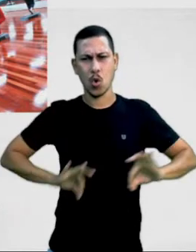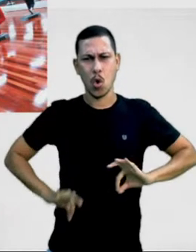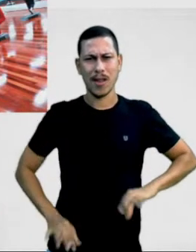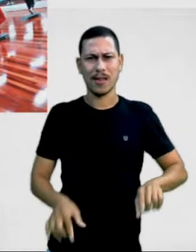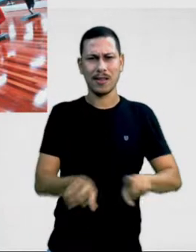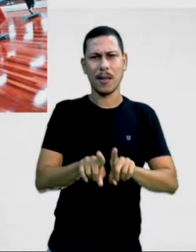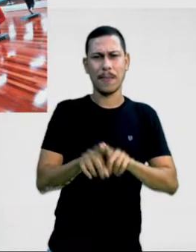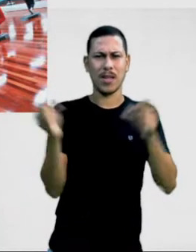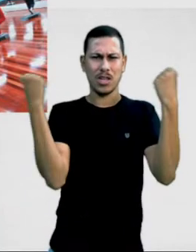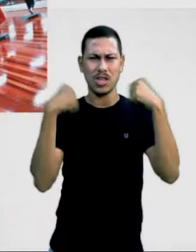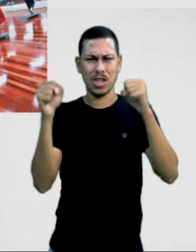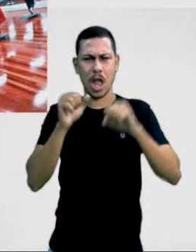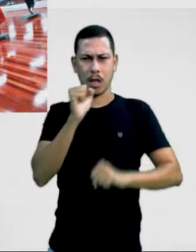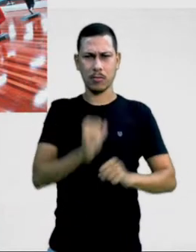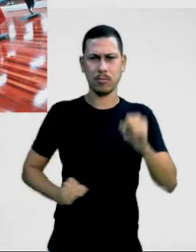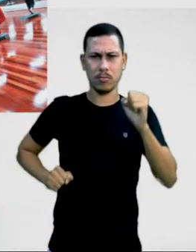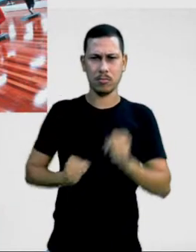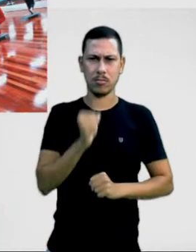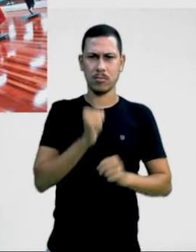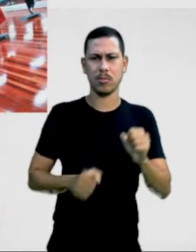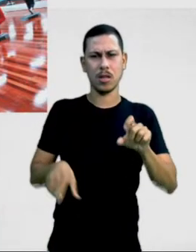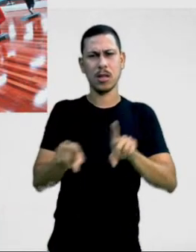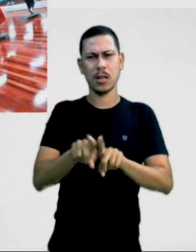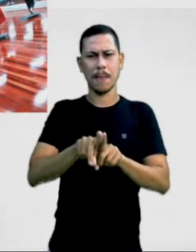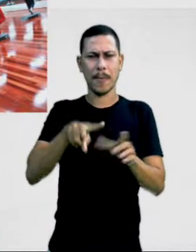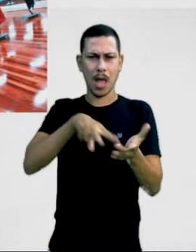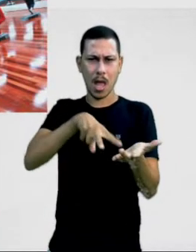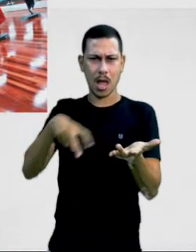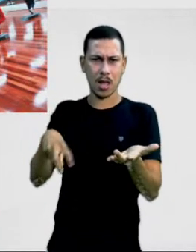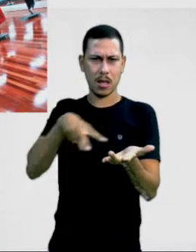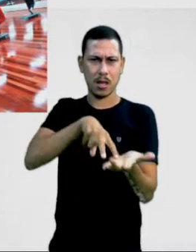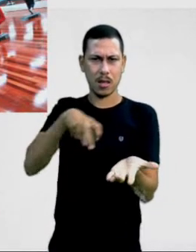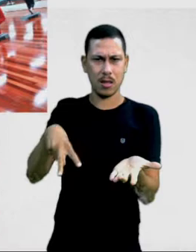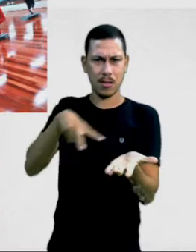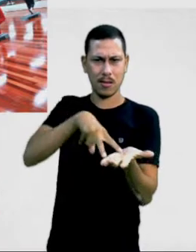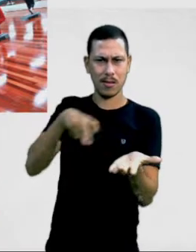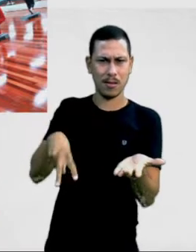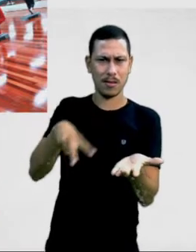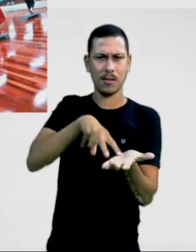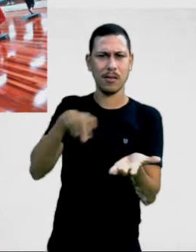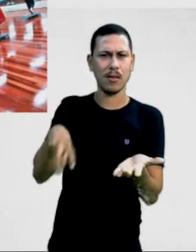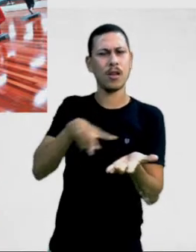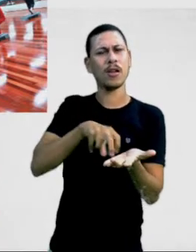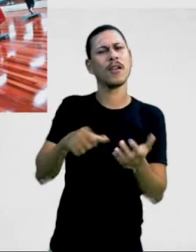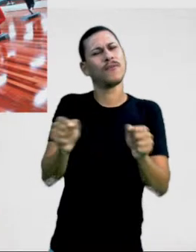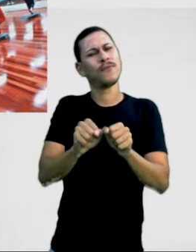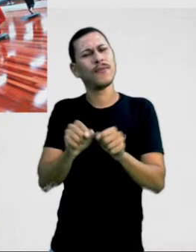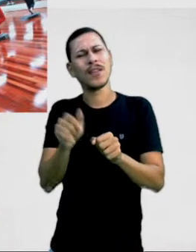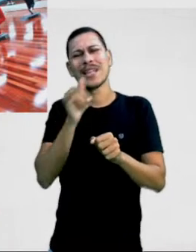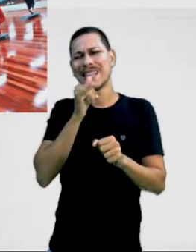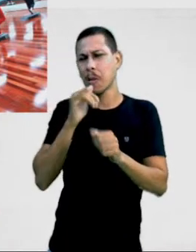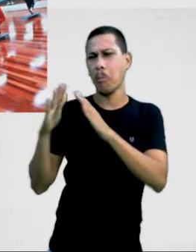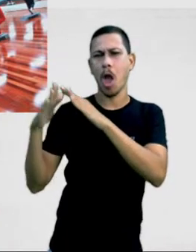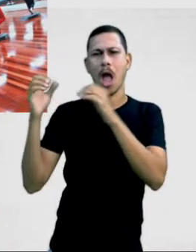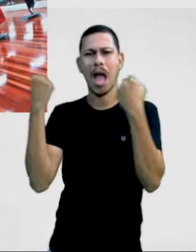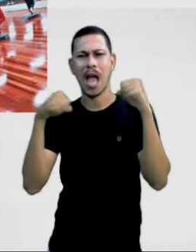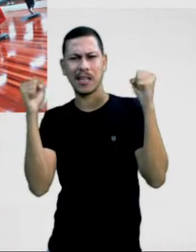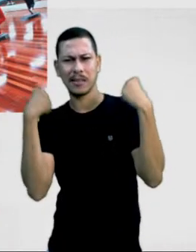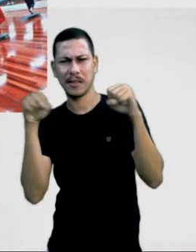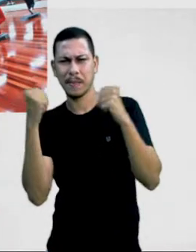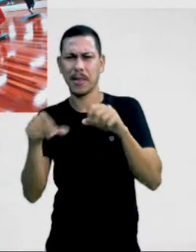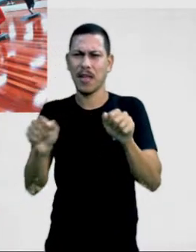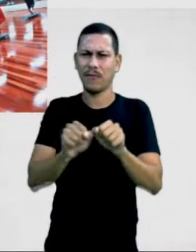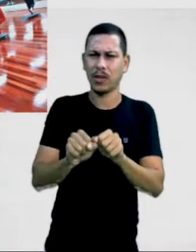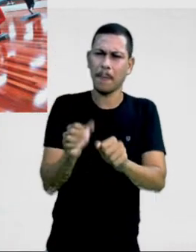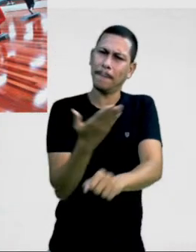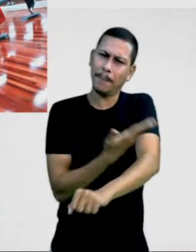aeróbica, estepe, muitas vezes realizadas em ambientes como academia, que são ambientes onde realizamos